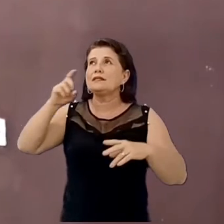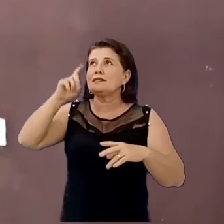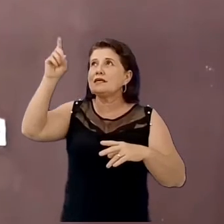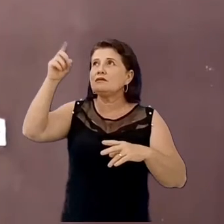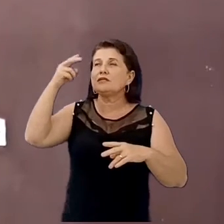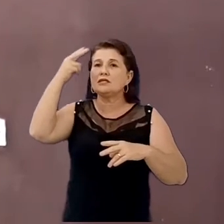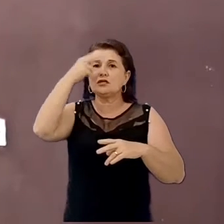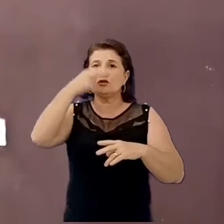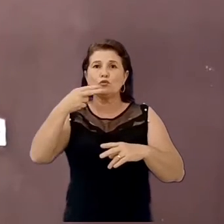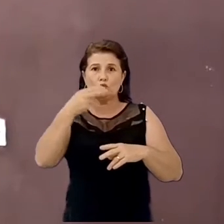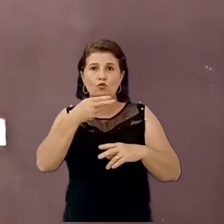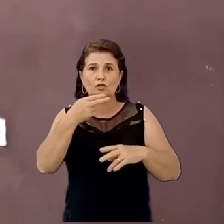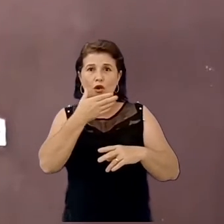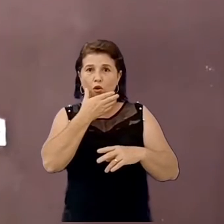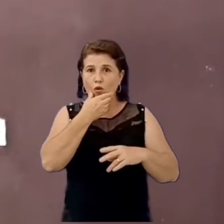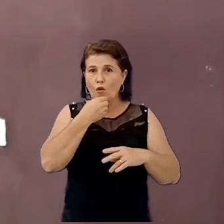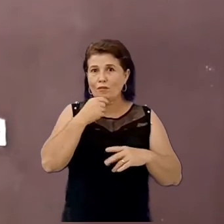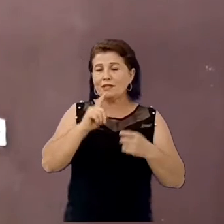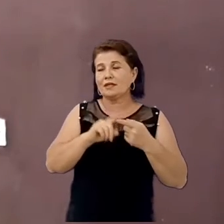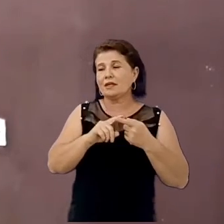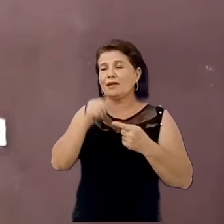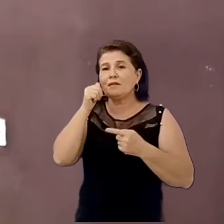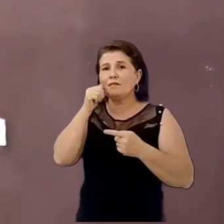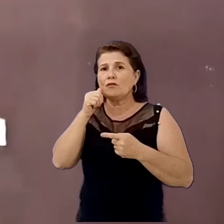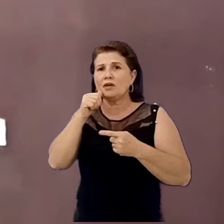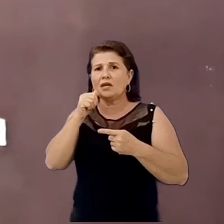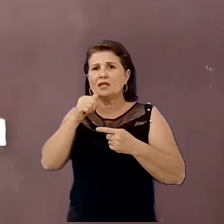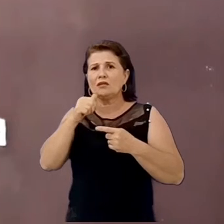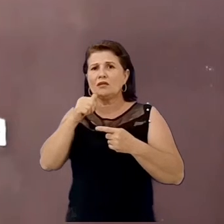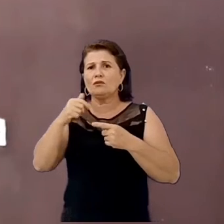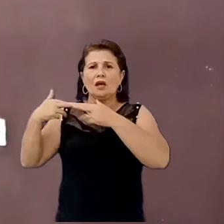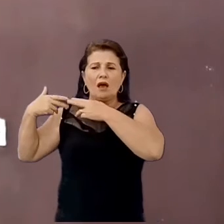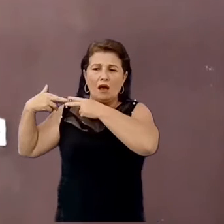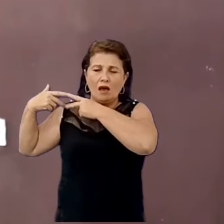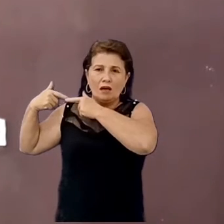mulheres para compartilhar sua mensagem. Isso aconteceu durante toda a história.